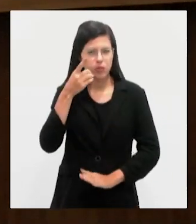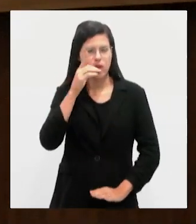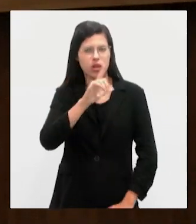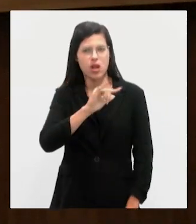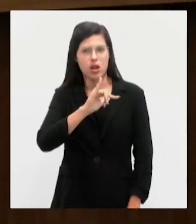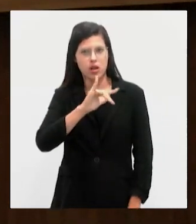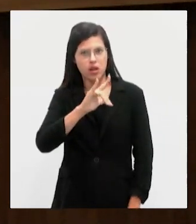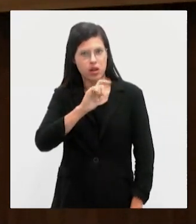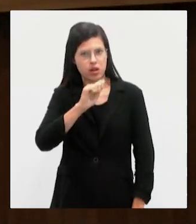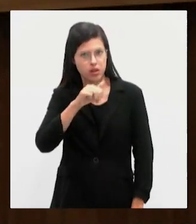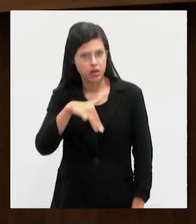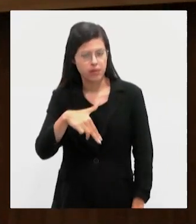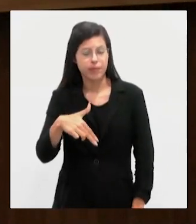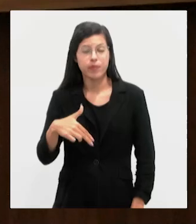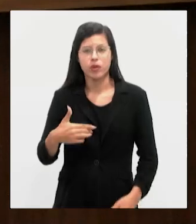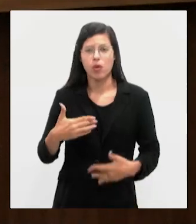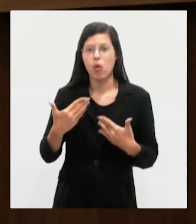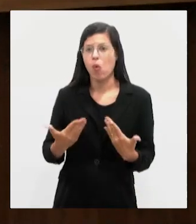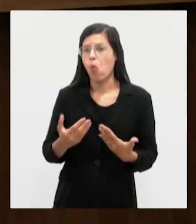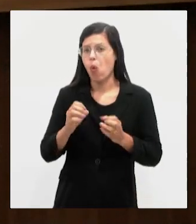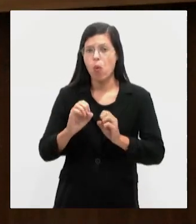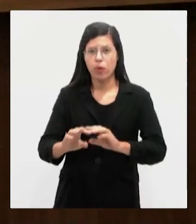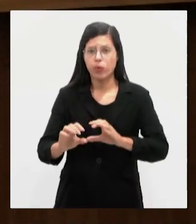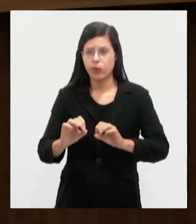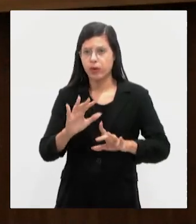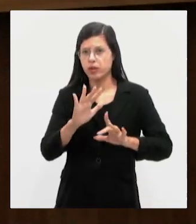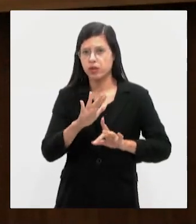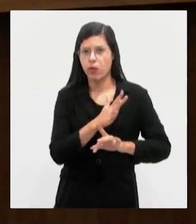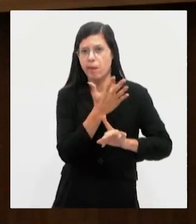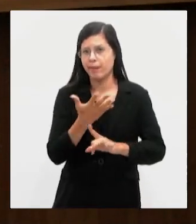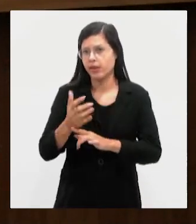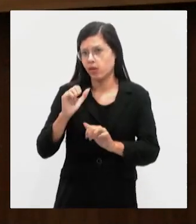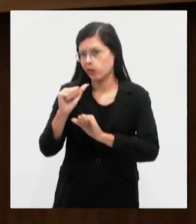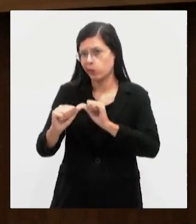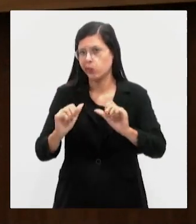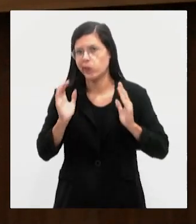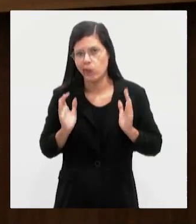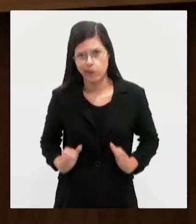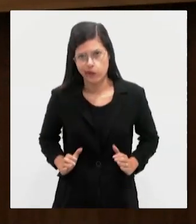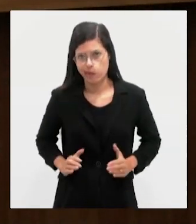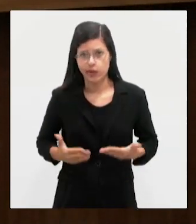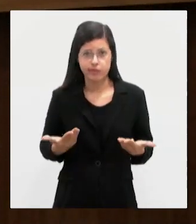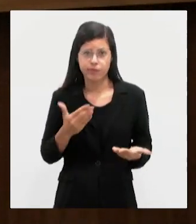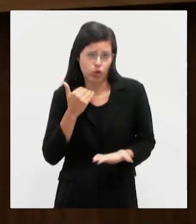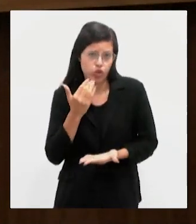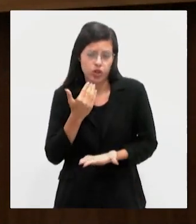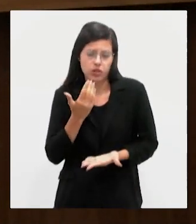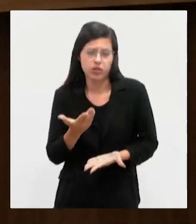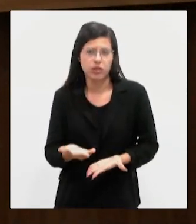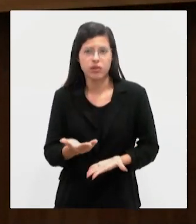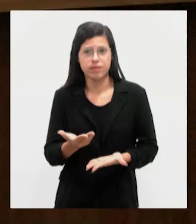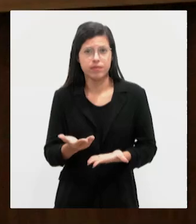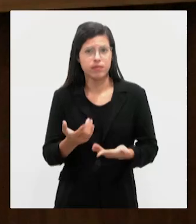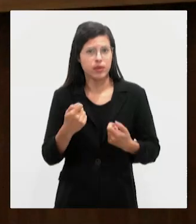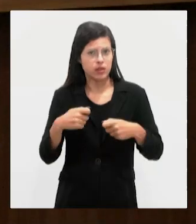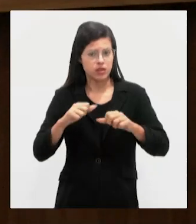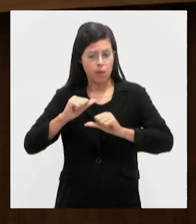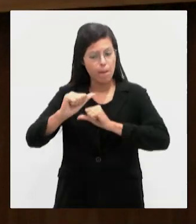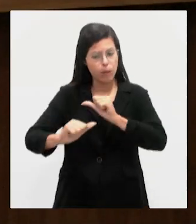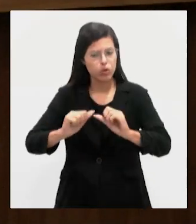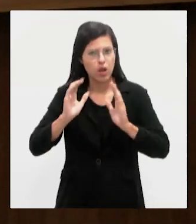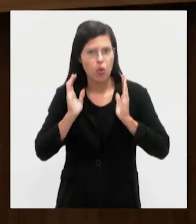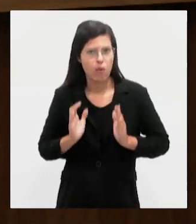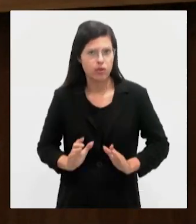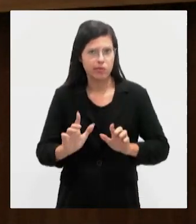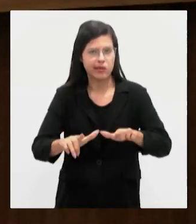Bering, qual é a educação ambiental que não muda o comportamento? Não valeu. Então, você tem que mudar o